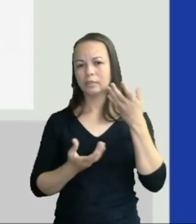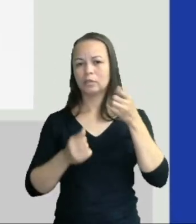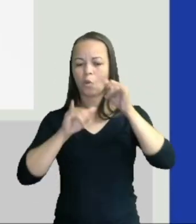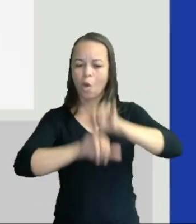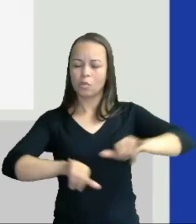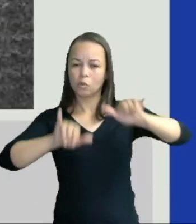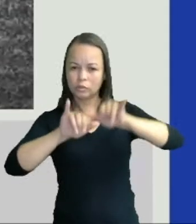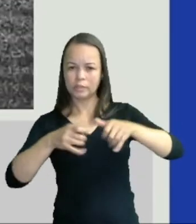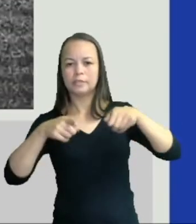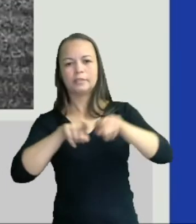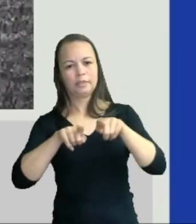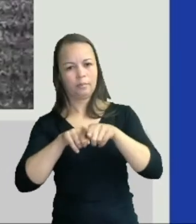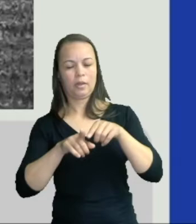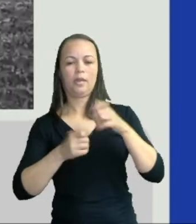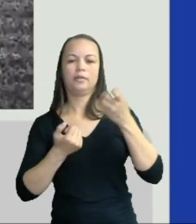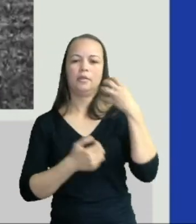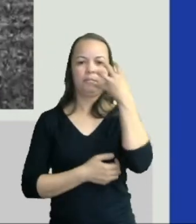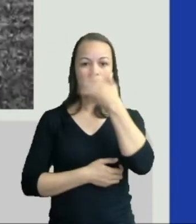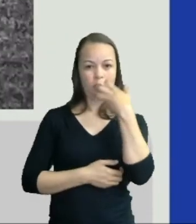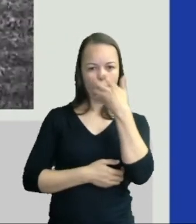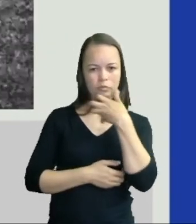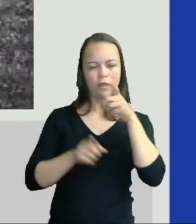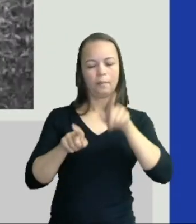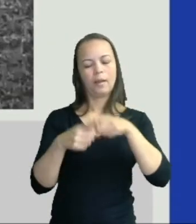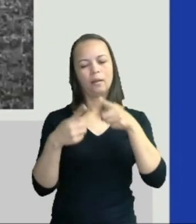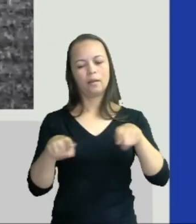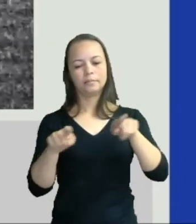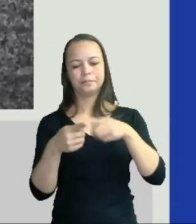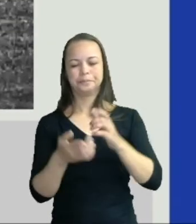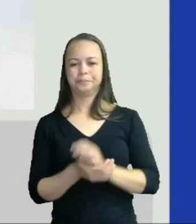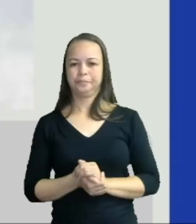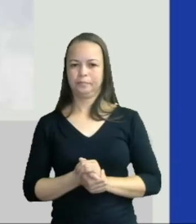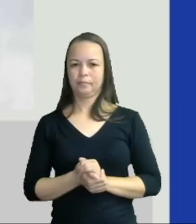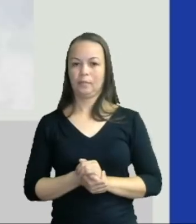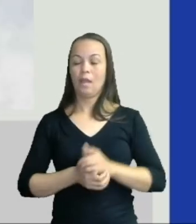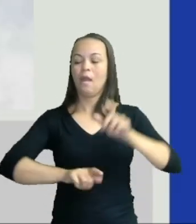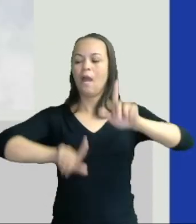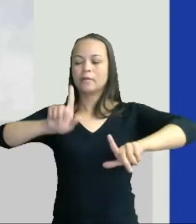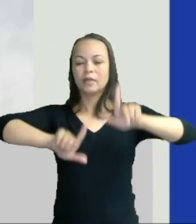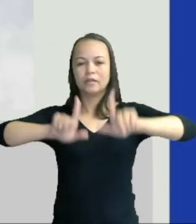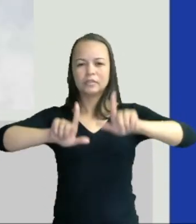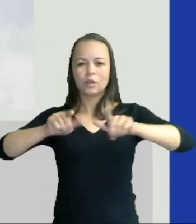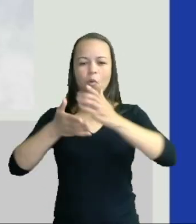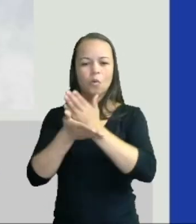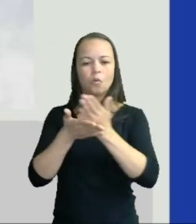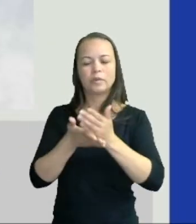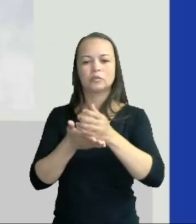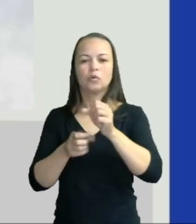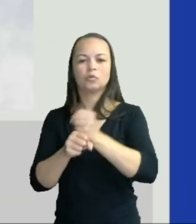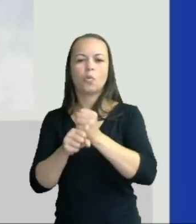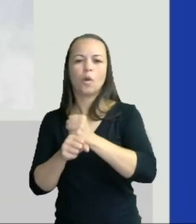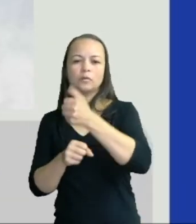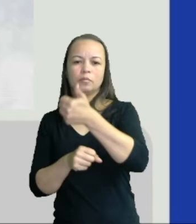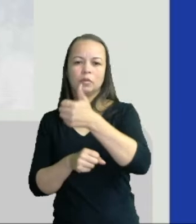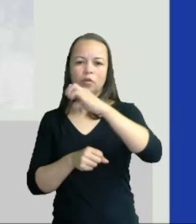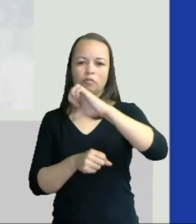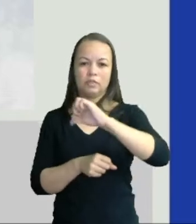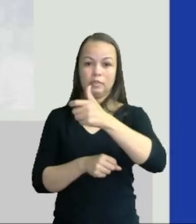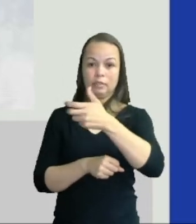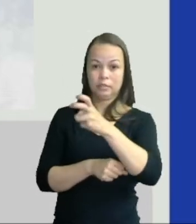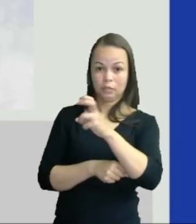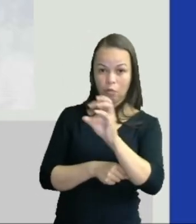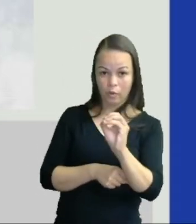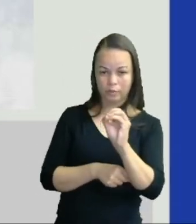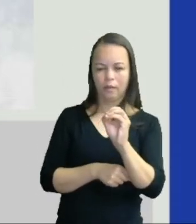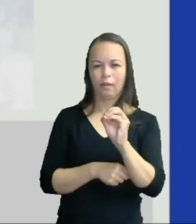no Brasil desde a época de 1920. Nesse período e nas décadas seguintes, era comum as famílias se